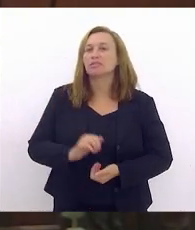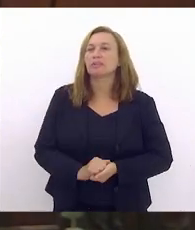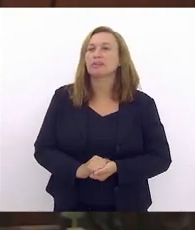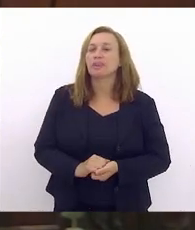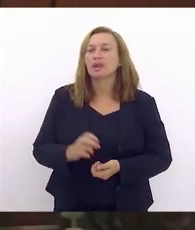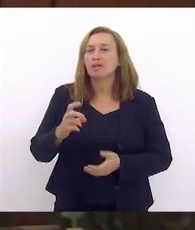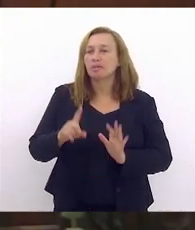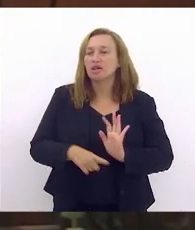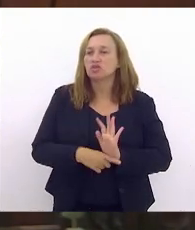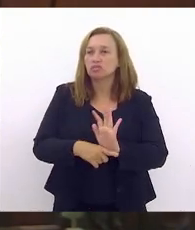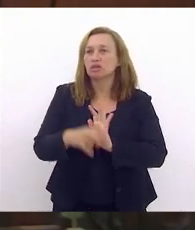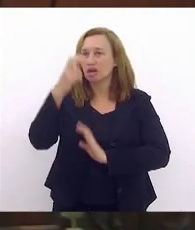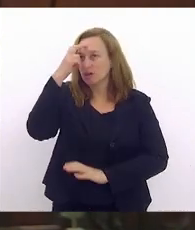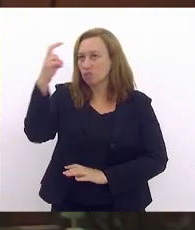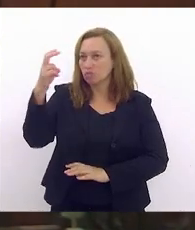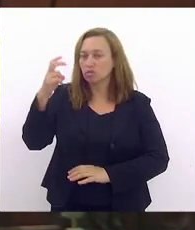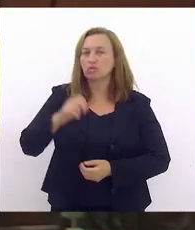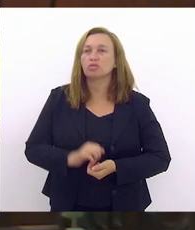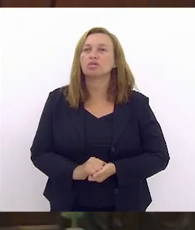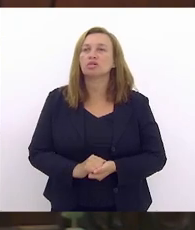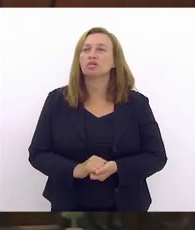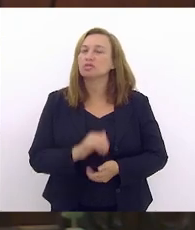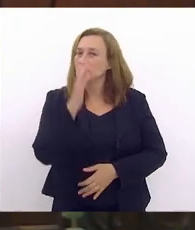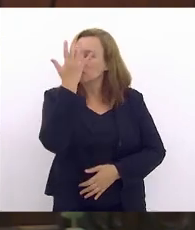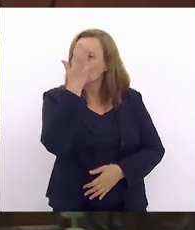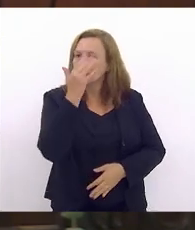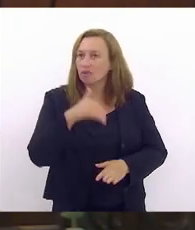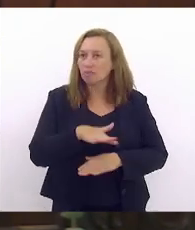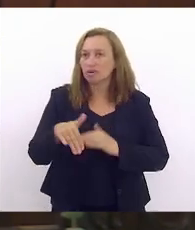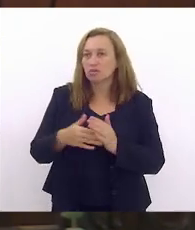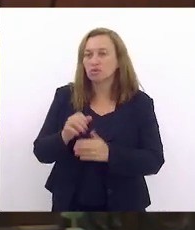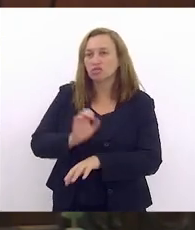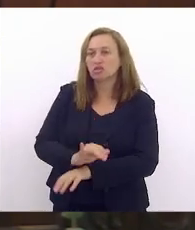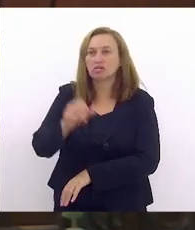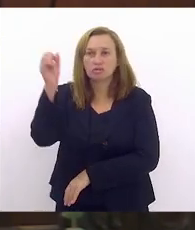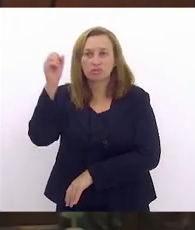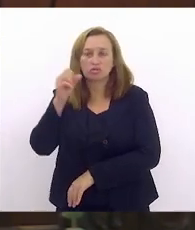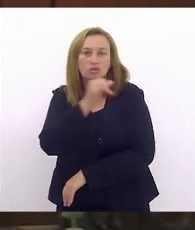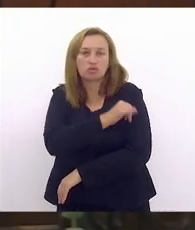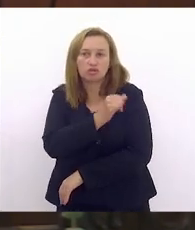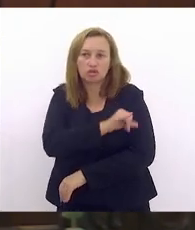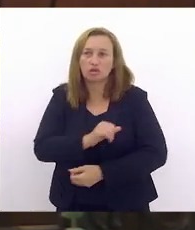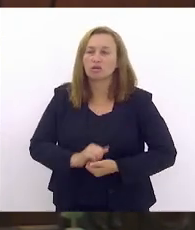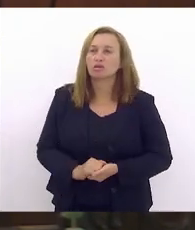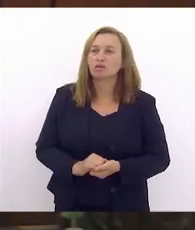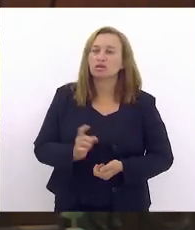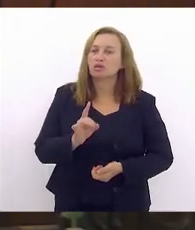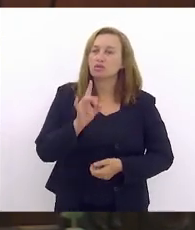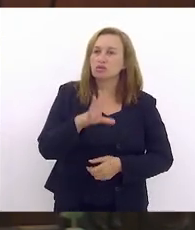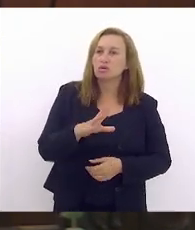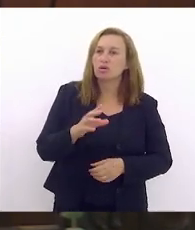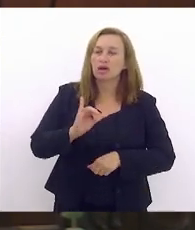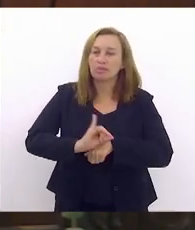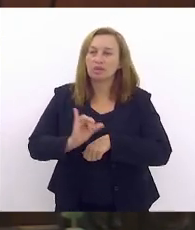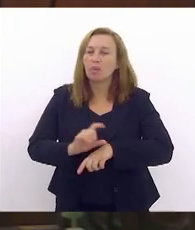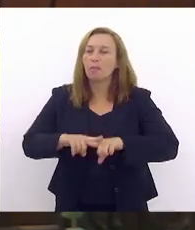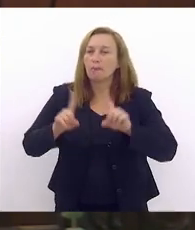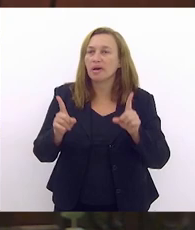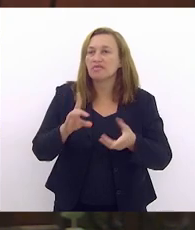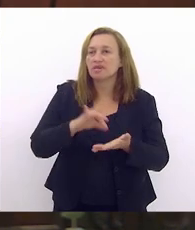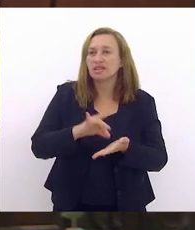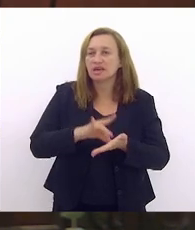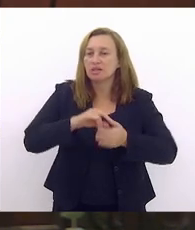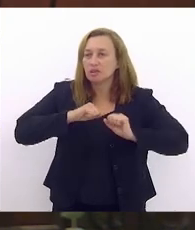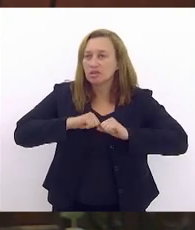cultura e levar a nossa arte e cultura carnaval para todo o Estado do Rio de Janeiro, não só para a capital, mas que possamos realmente elevar cada